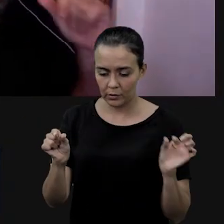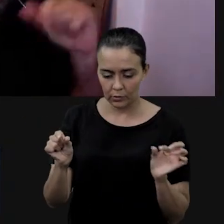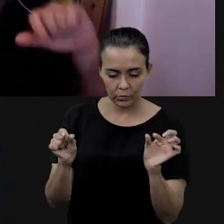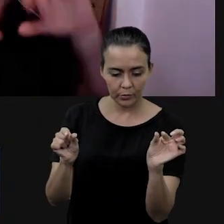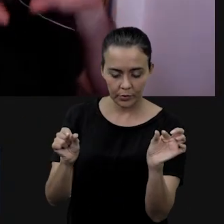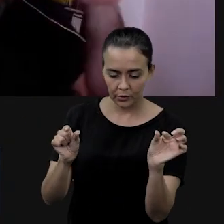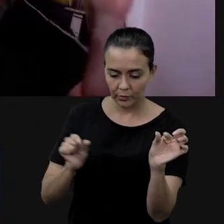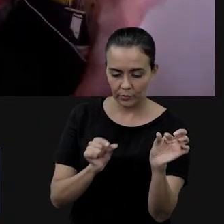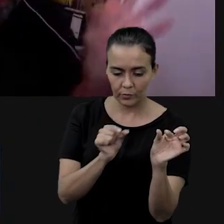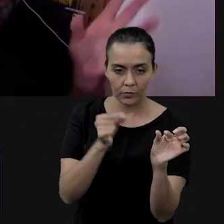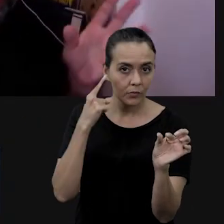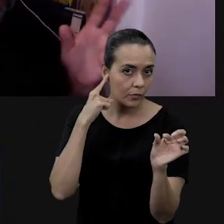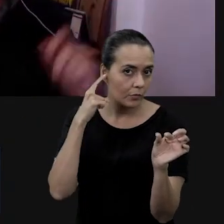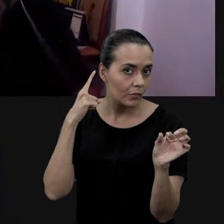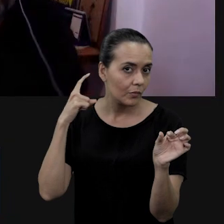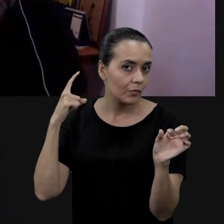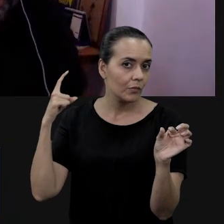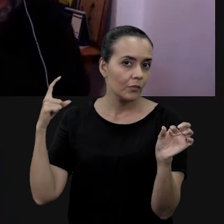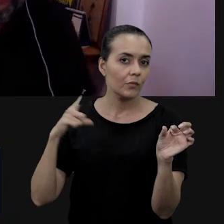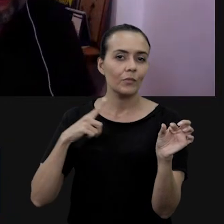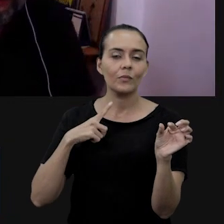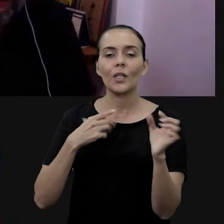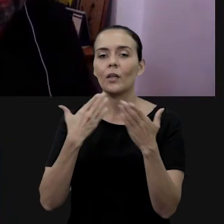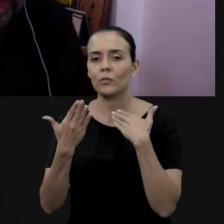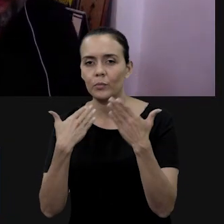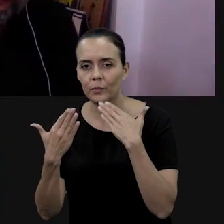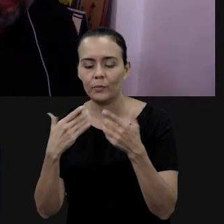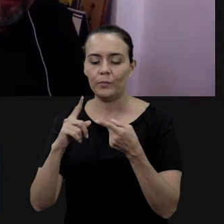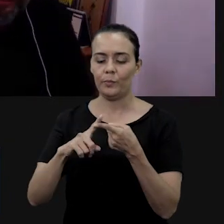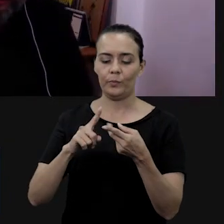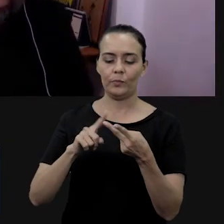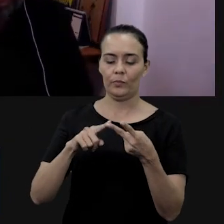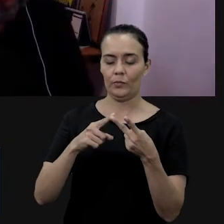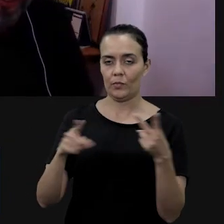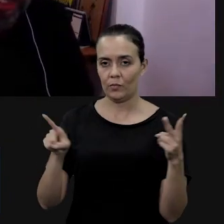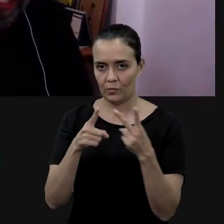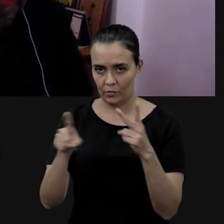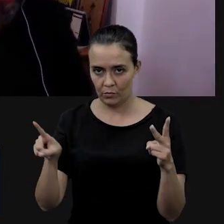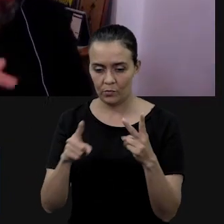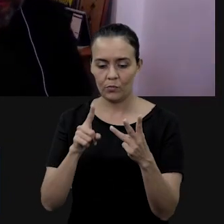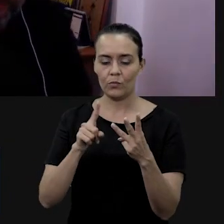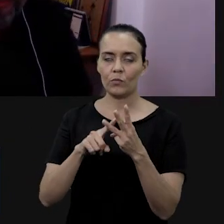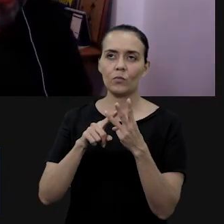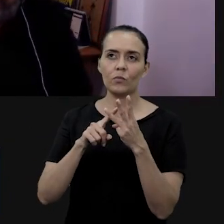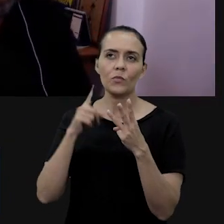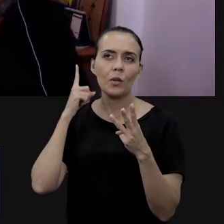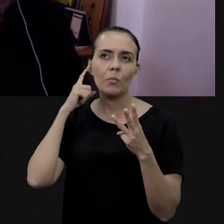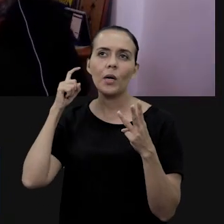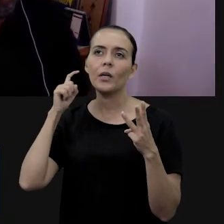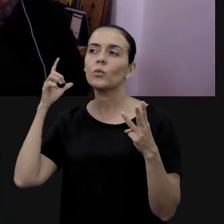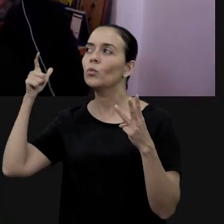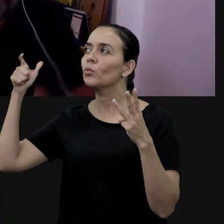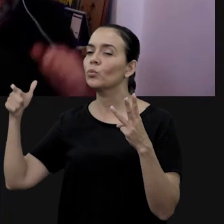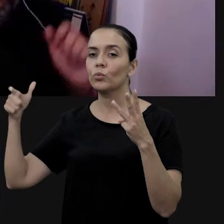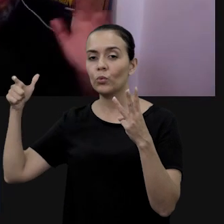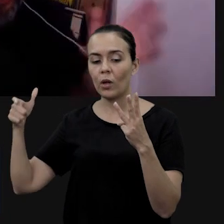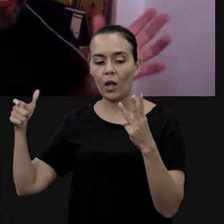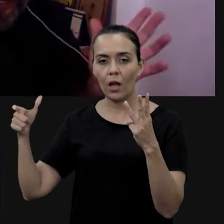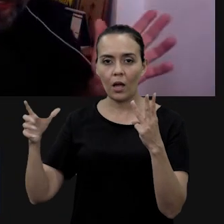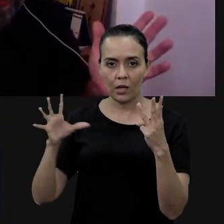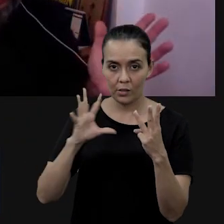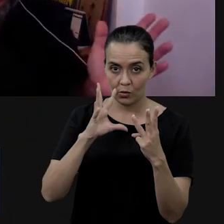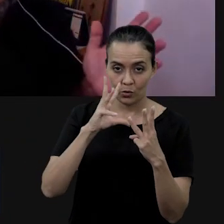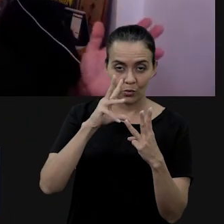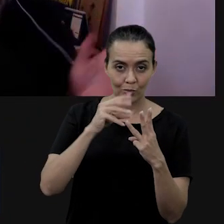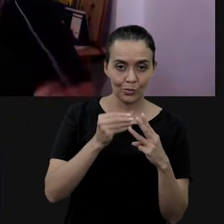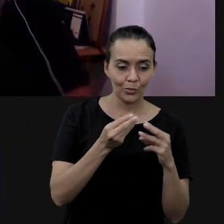pedacinho de um grande todo, né? E o som, ele é composto de diálogo, música,